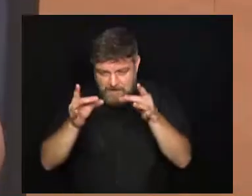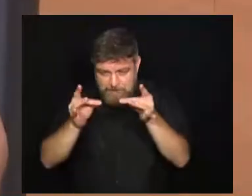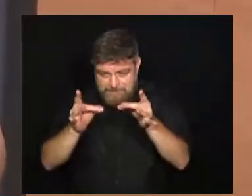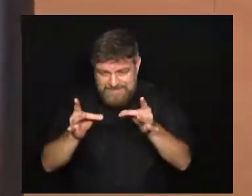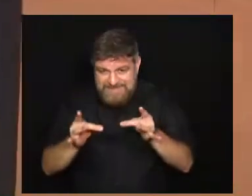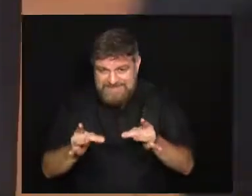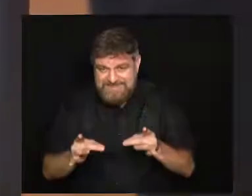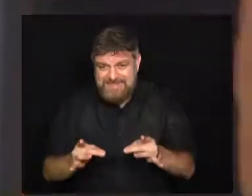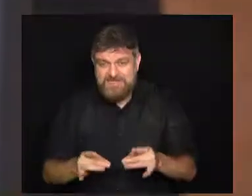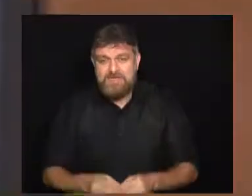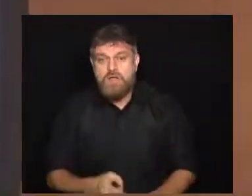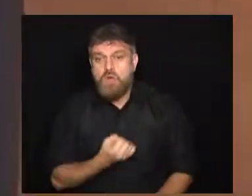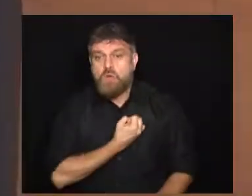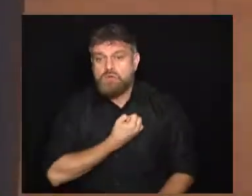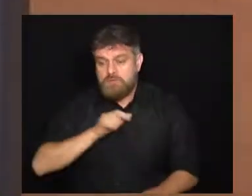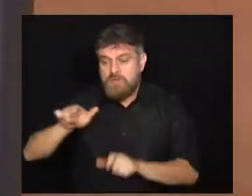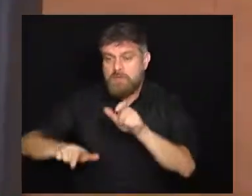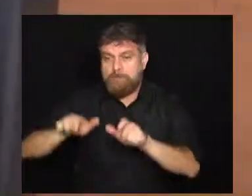Bom,